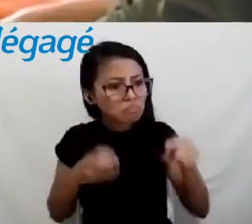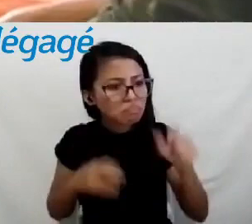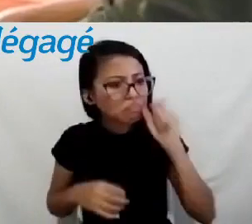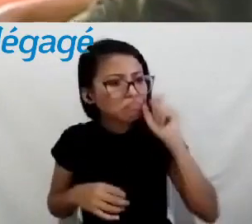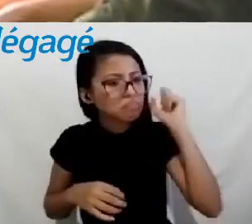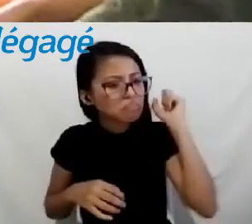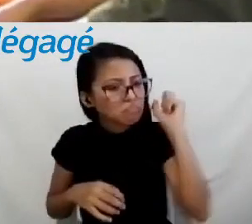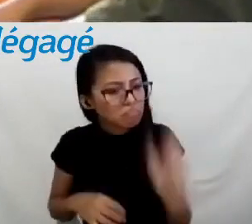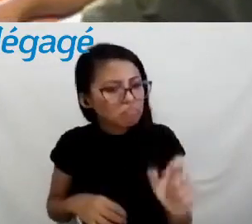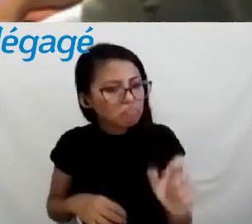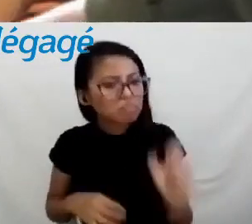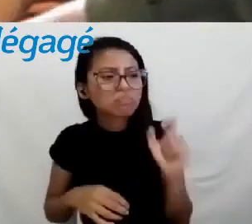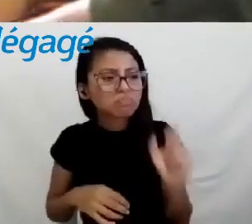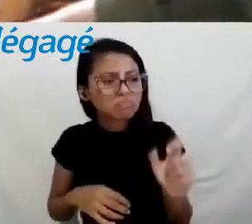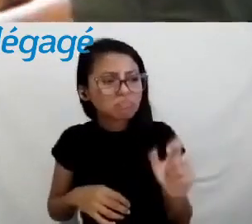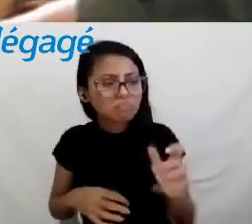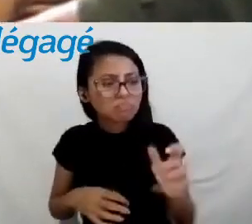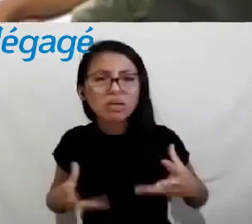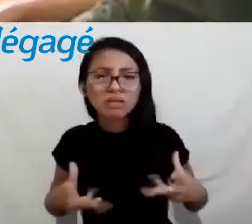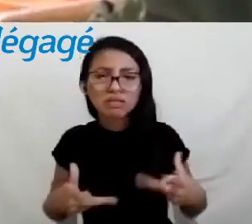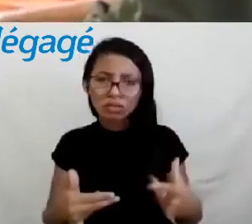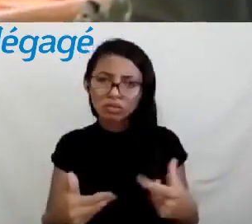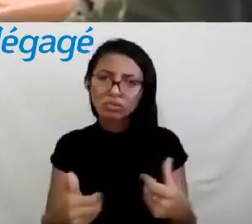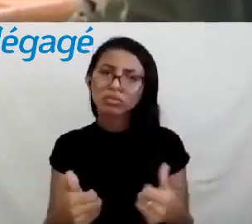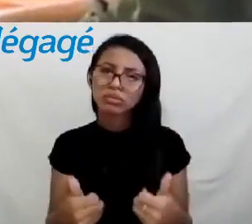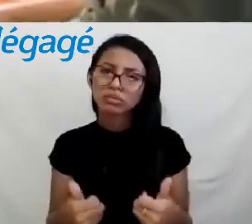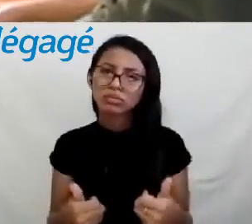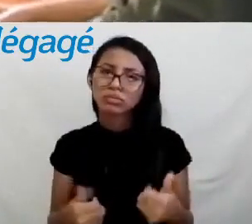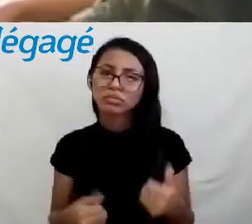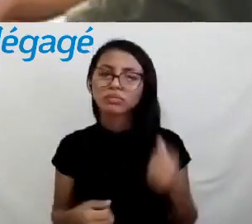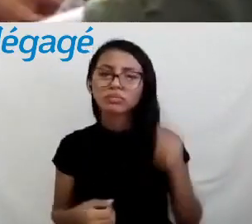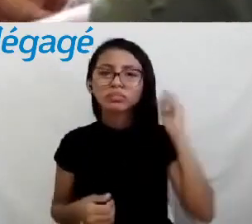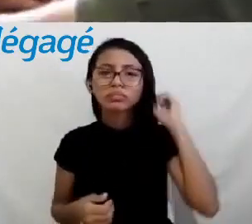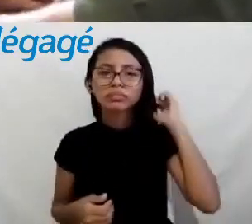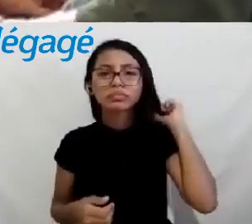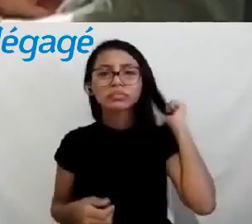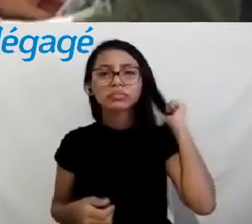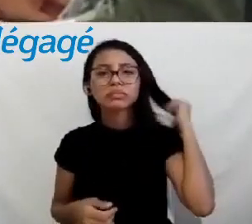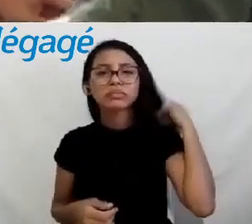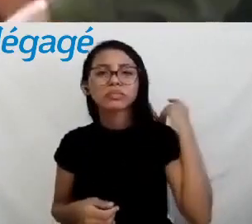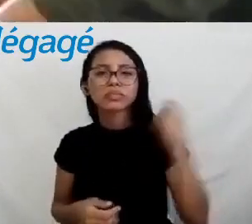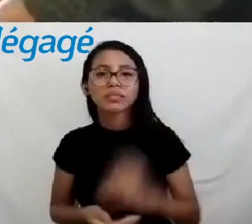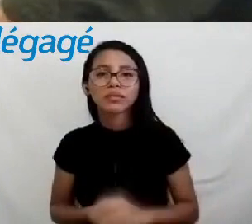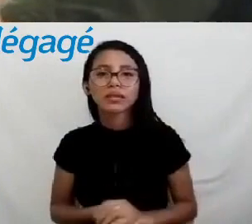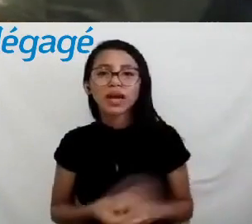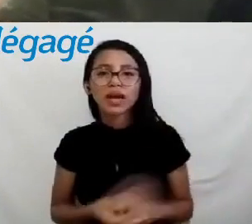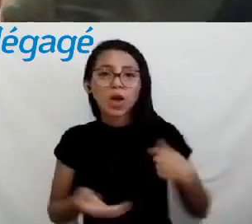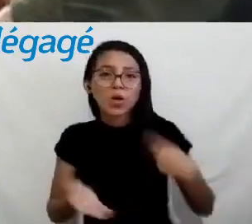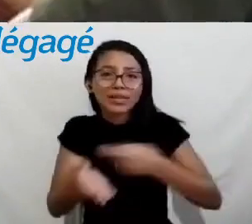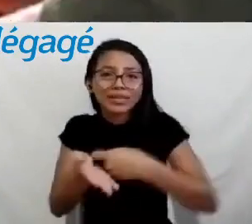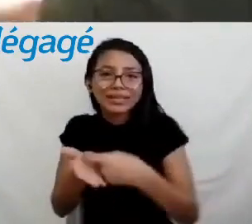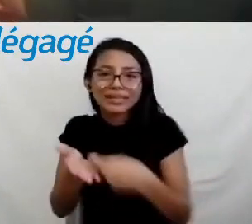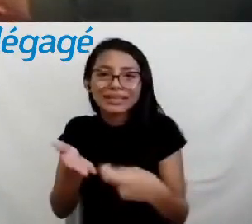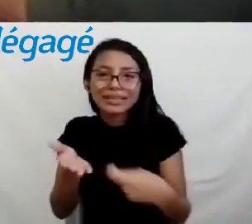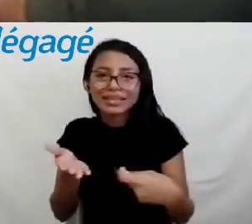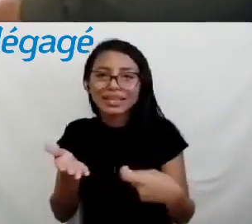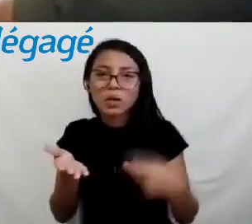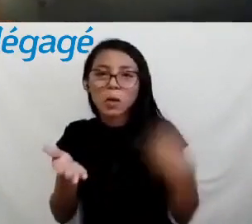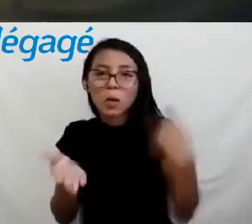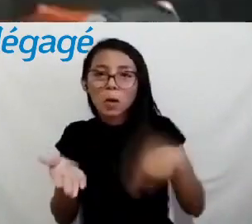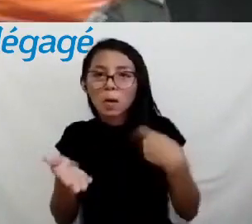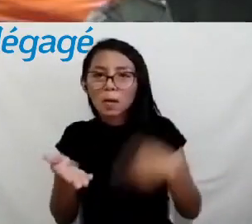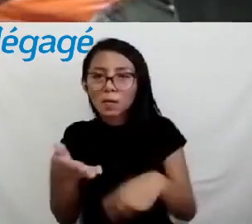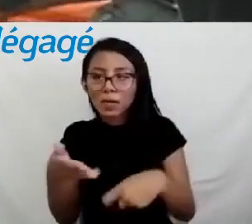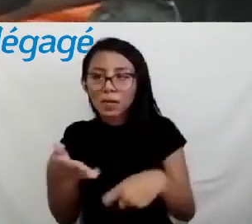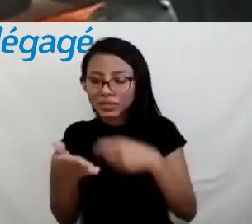escrevi aqui para não perder o negócio, porque eu sou prolixo pra caramba, eu tenho esse lado bem, eu tenho que ir na linha, como se fala assim,